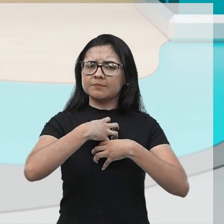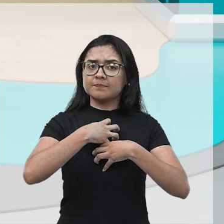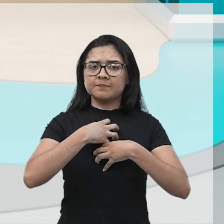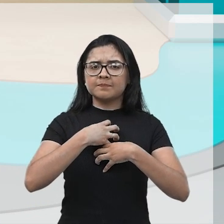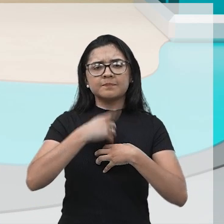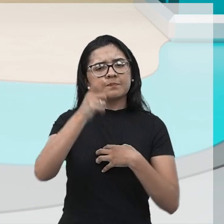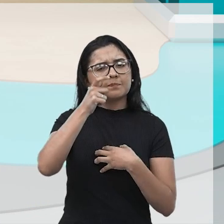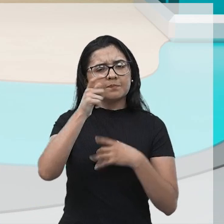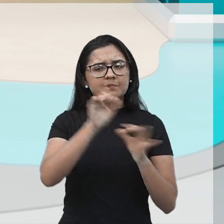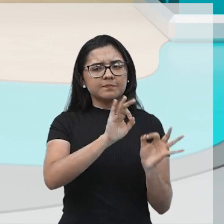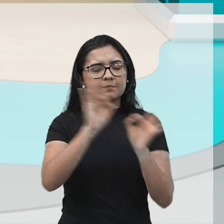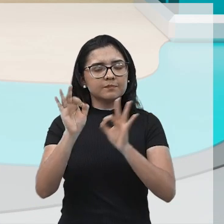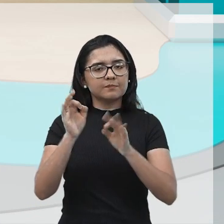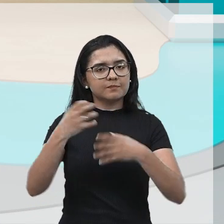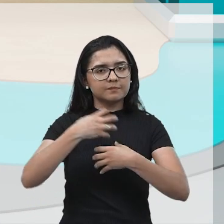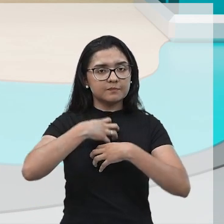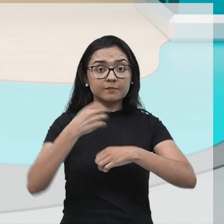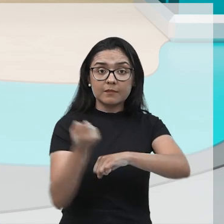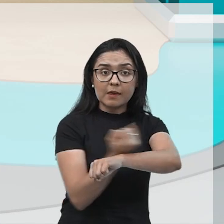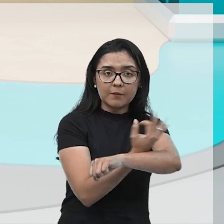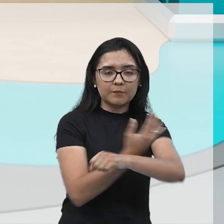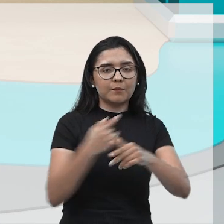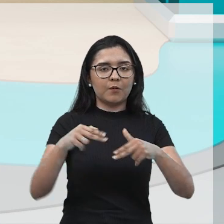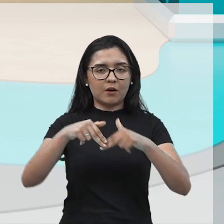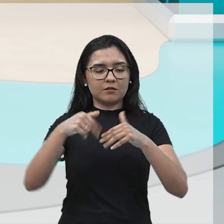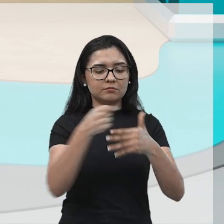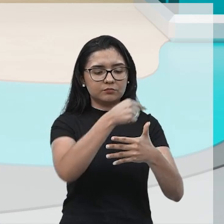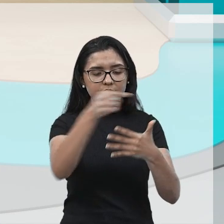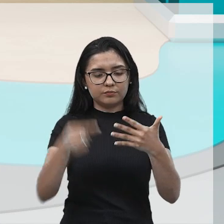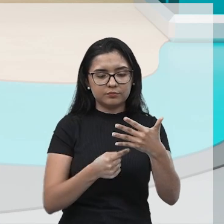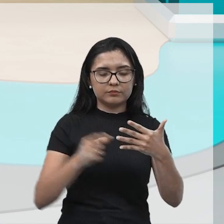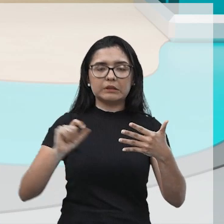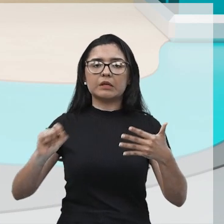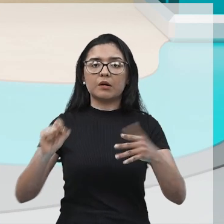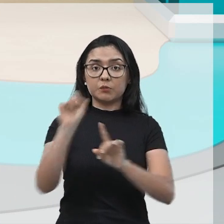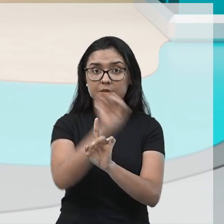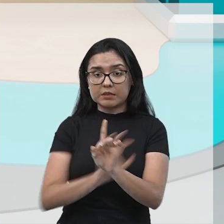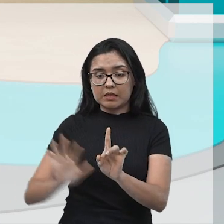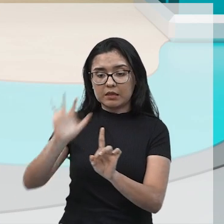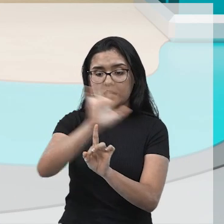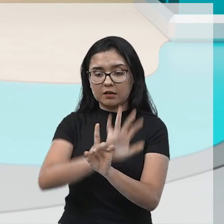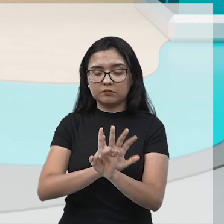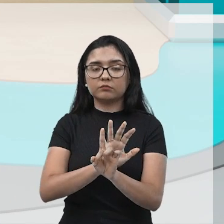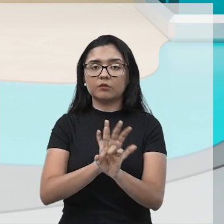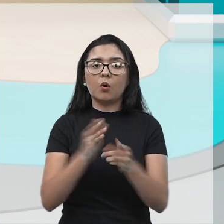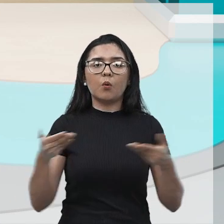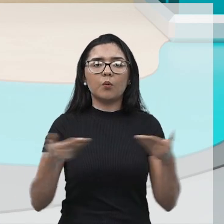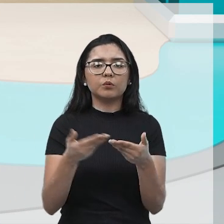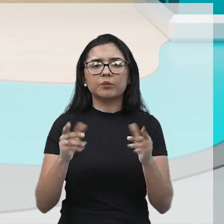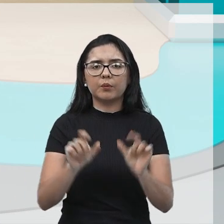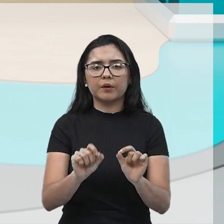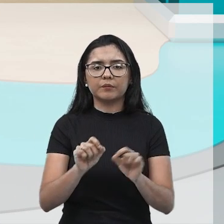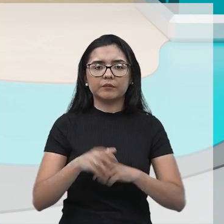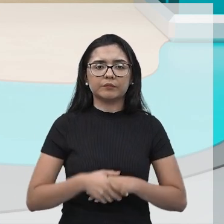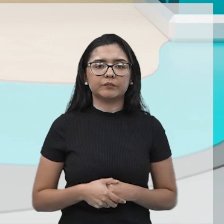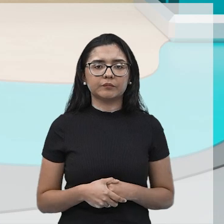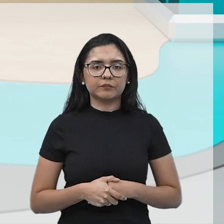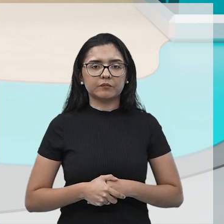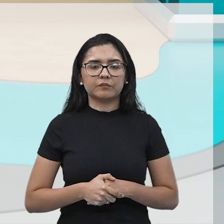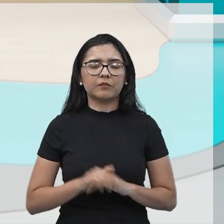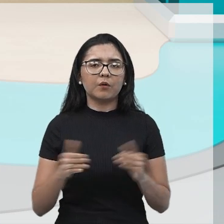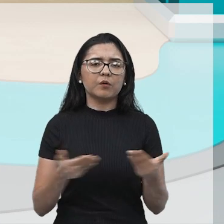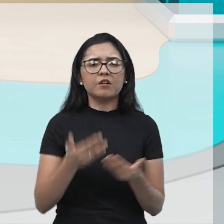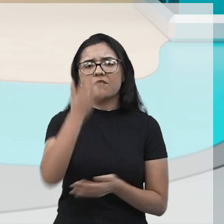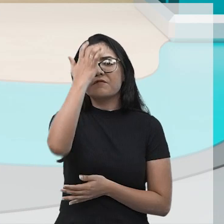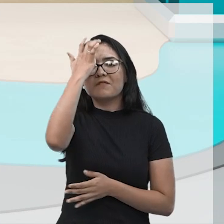emocionantes por causa desses elementos, tanto o cenário. Hoje em dia é mais